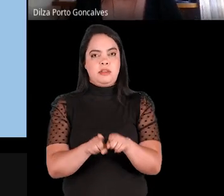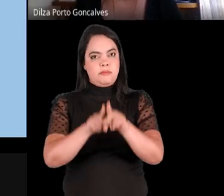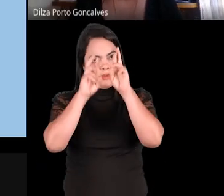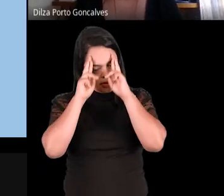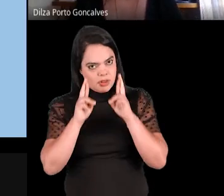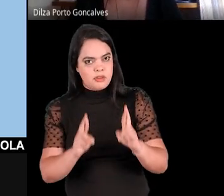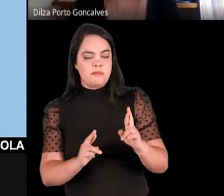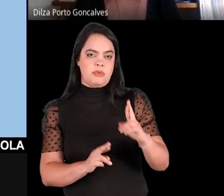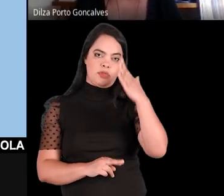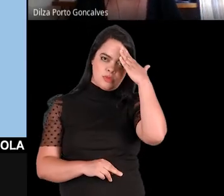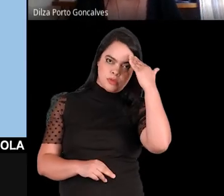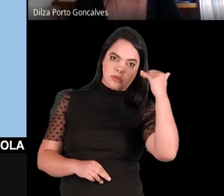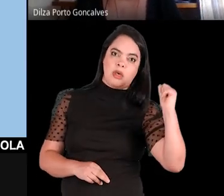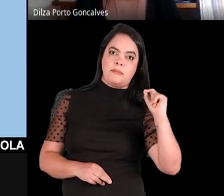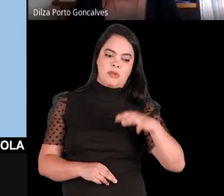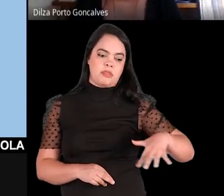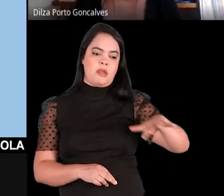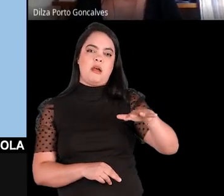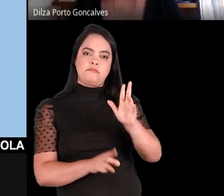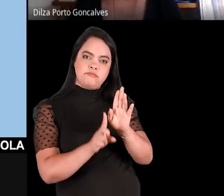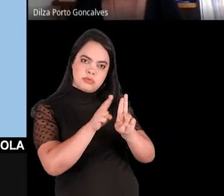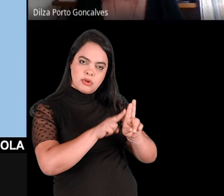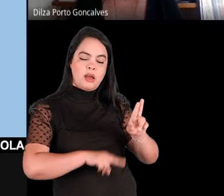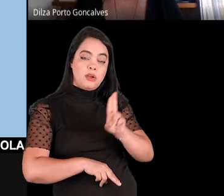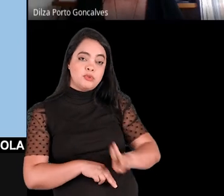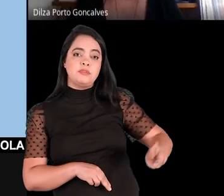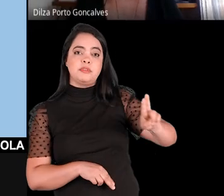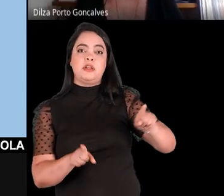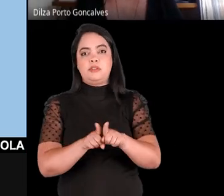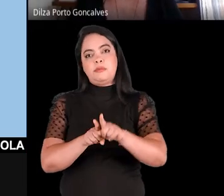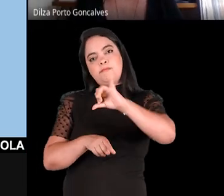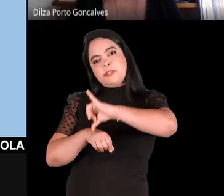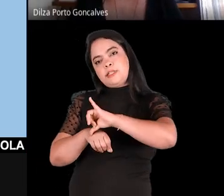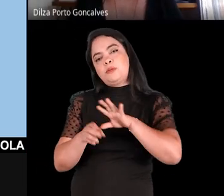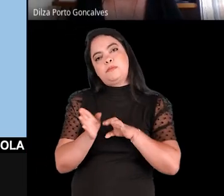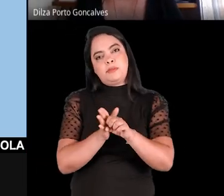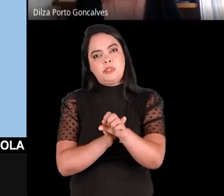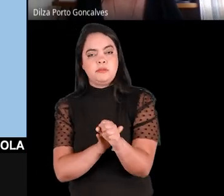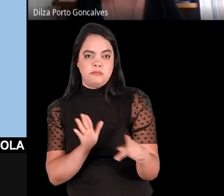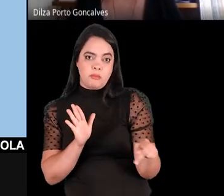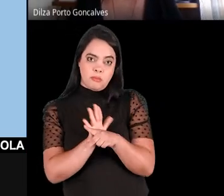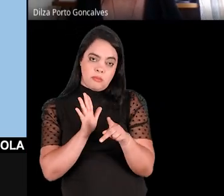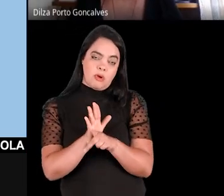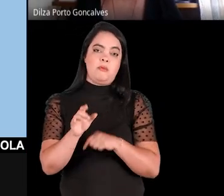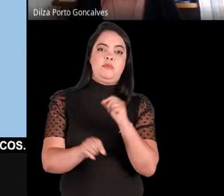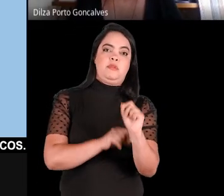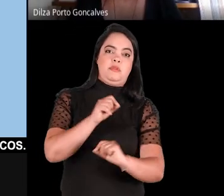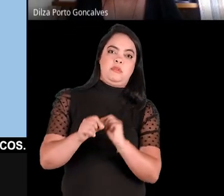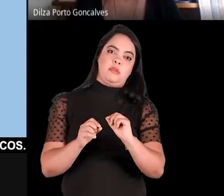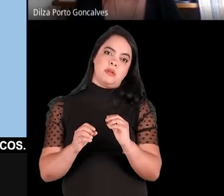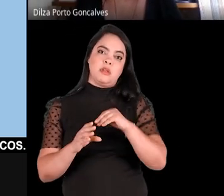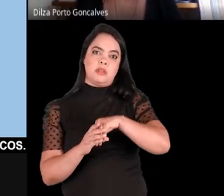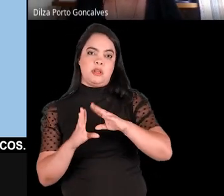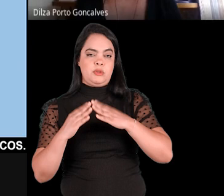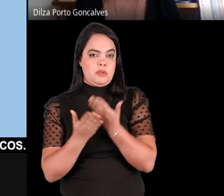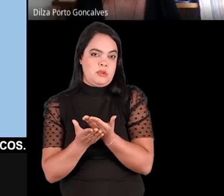os saberes produzidos no âmbito das universidades e os centros de pesquisa, aqueles produzidos na escola